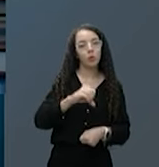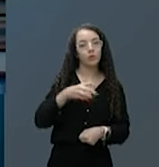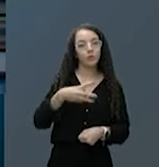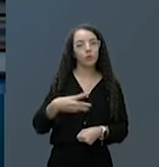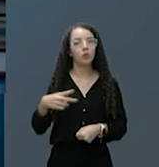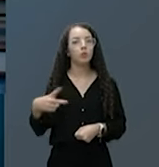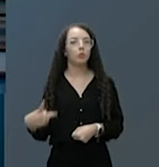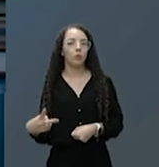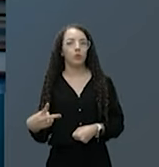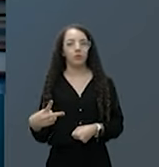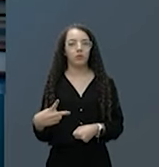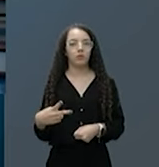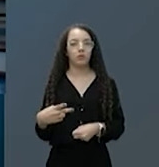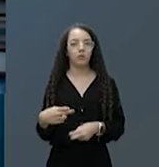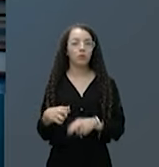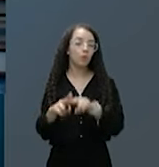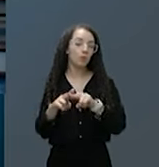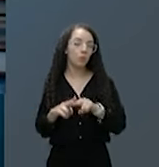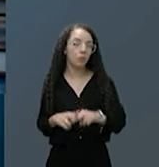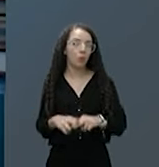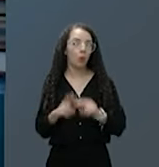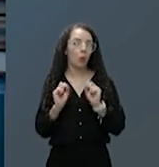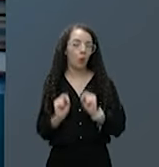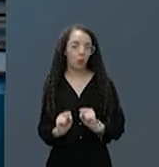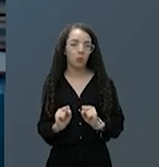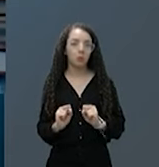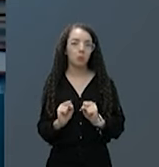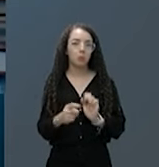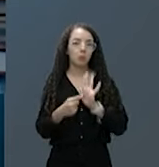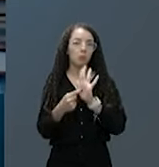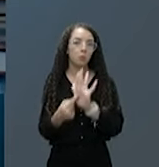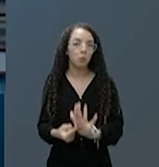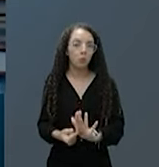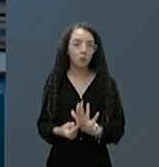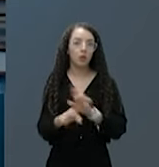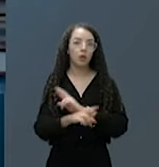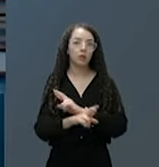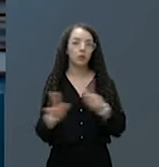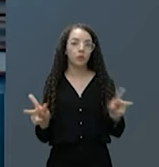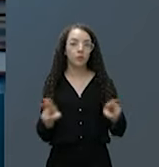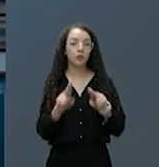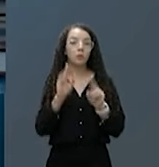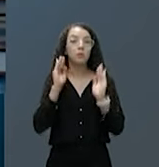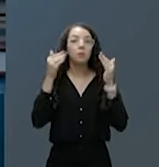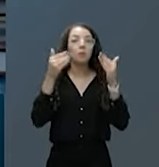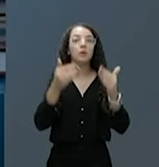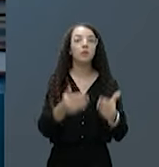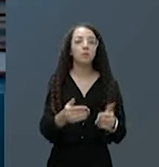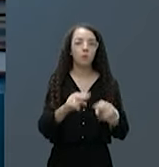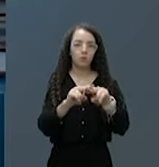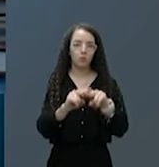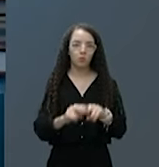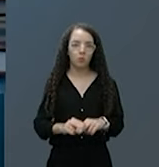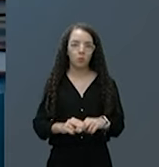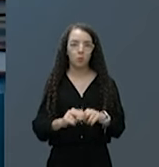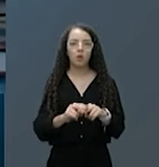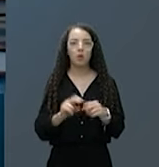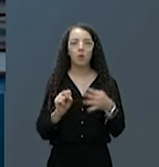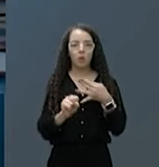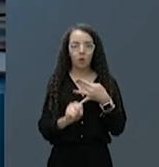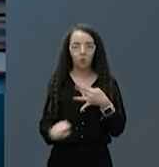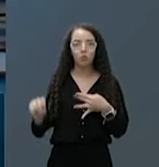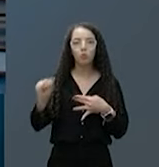permitam destacar que essa distinção, principalmente a partir da súmula 568 do STJ, que apesar da súmula